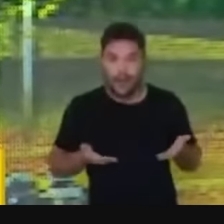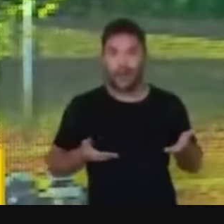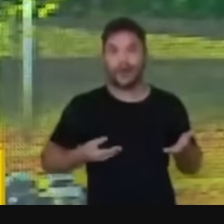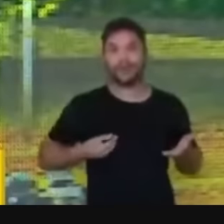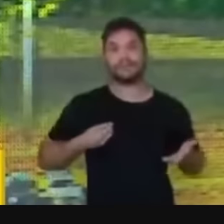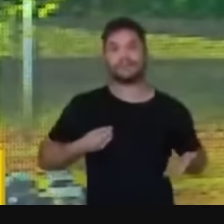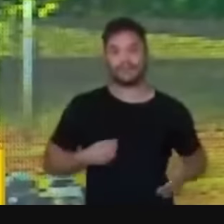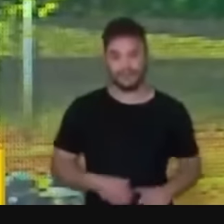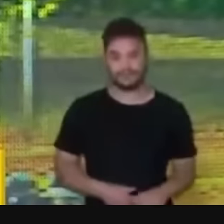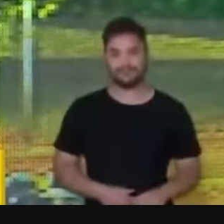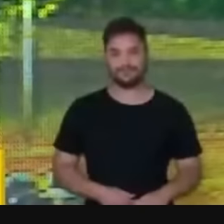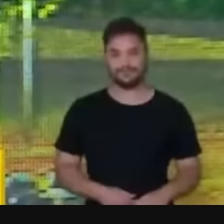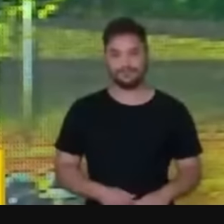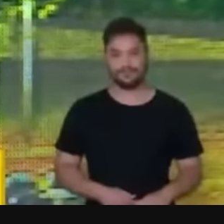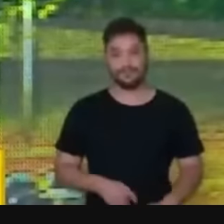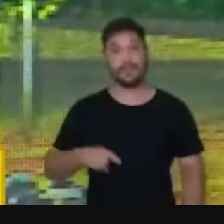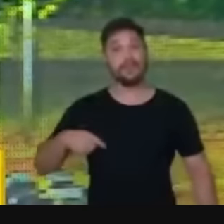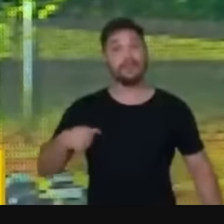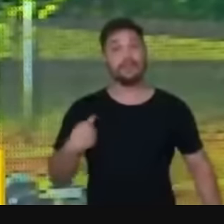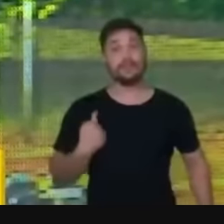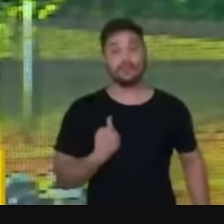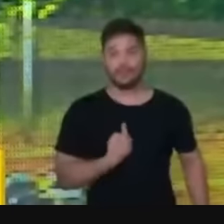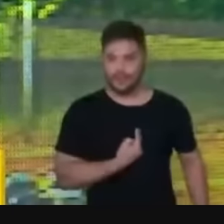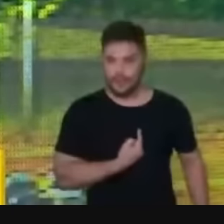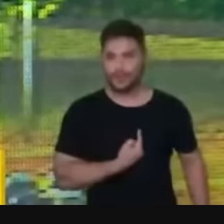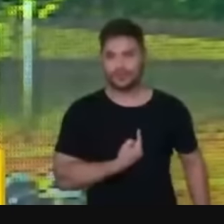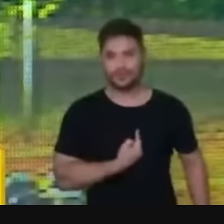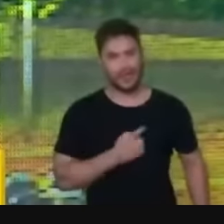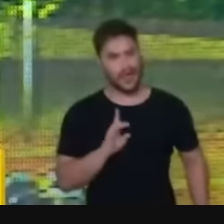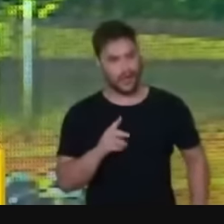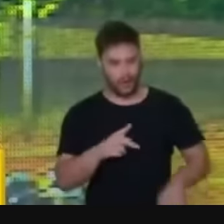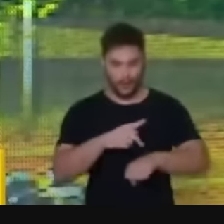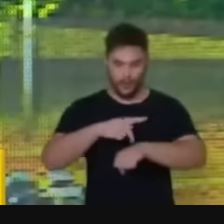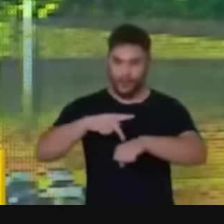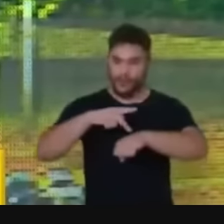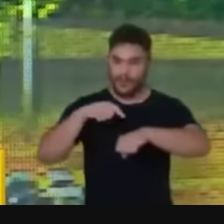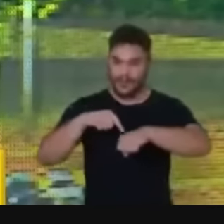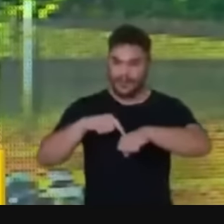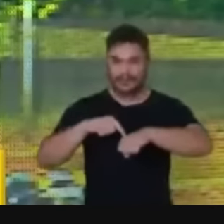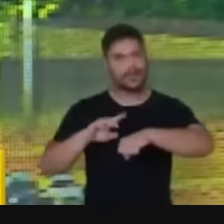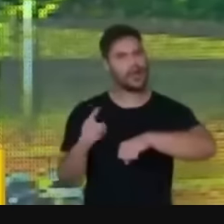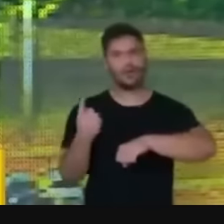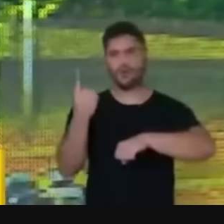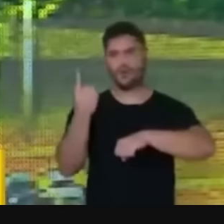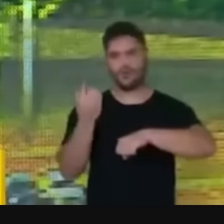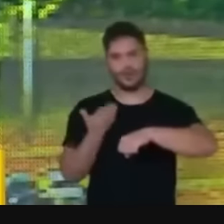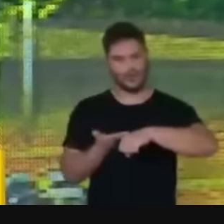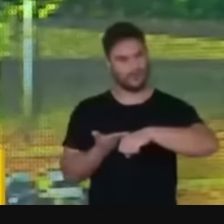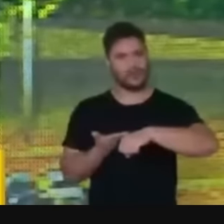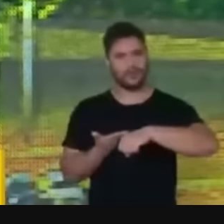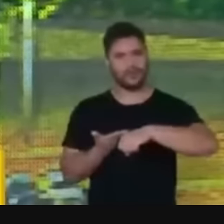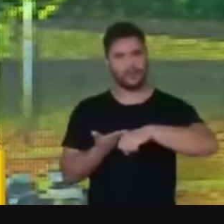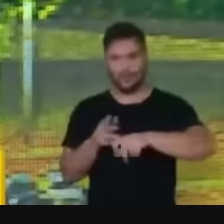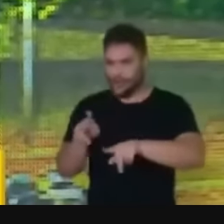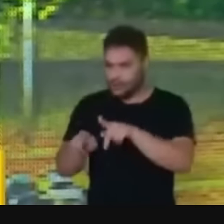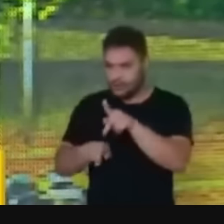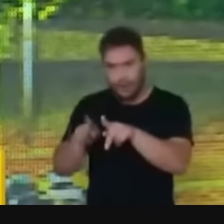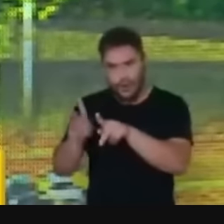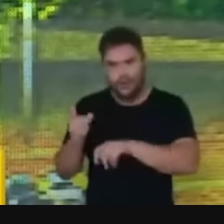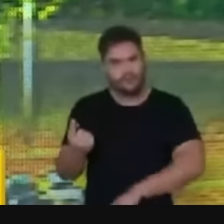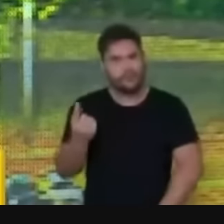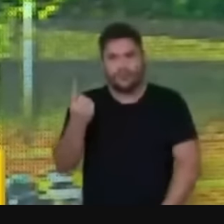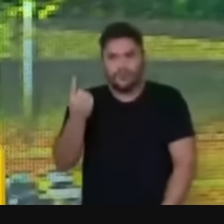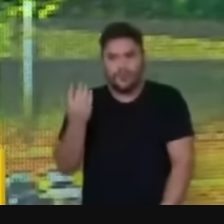Reafirmar que somos um único país, somos um único povo, e